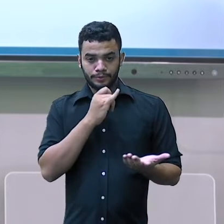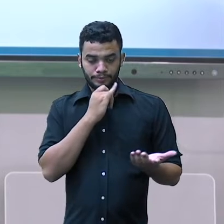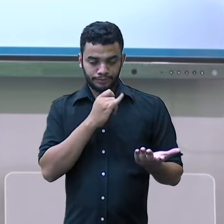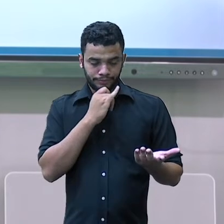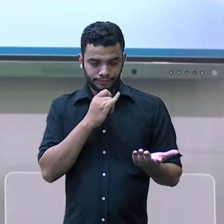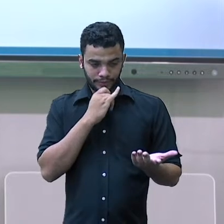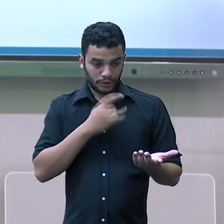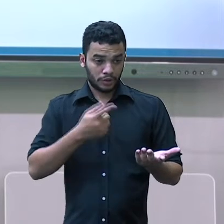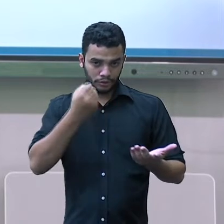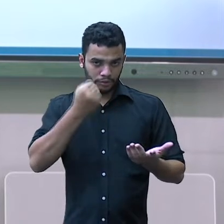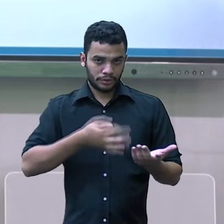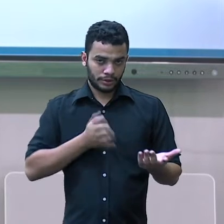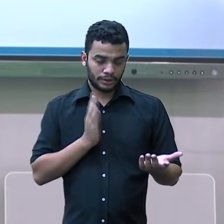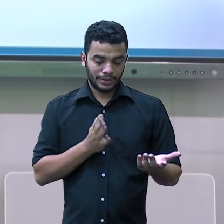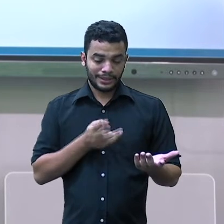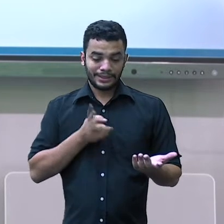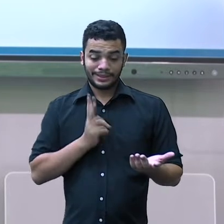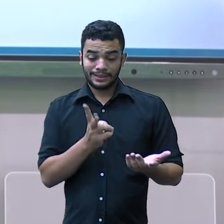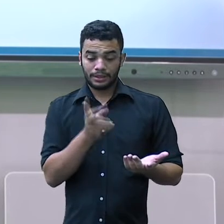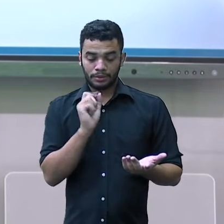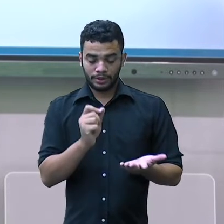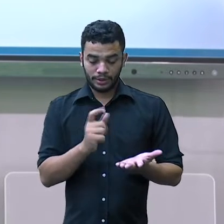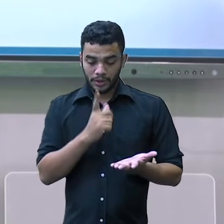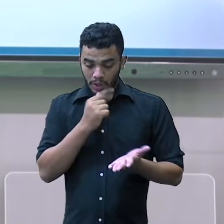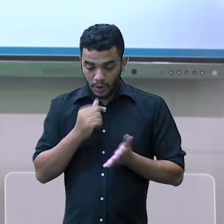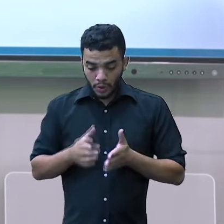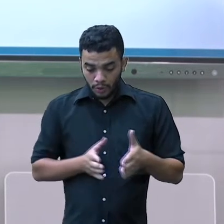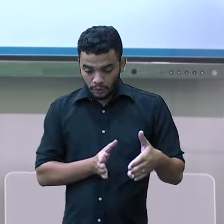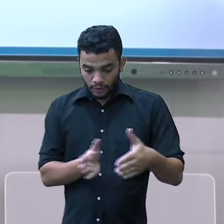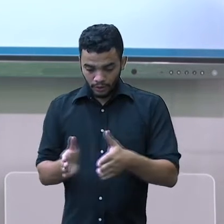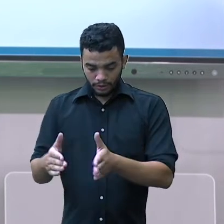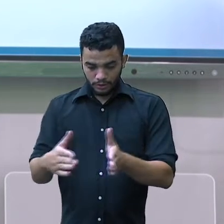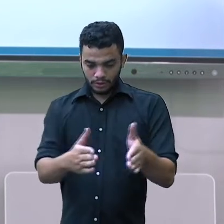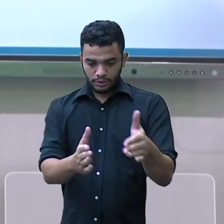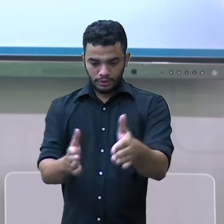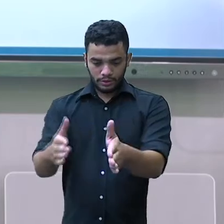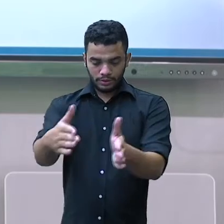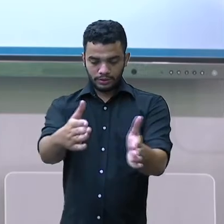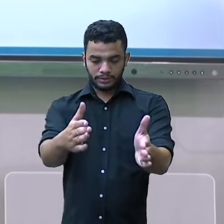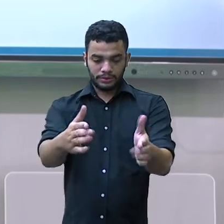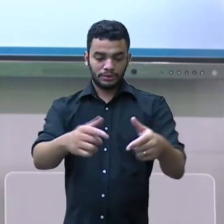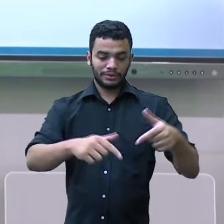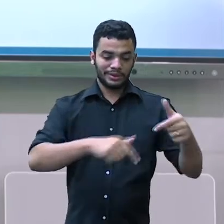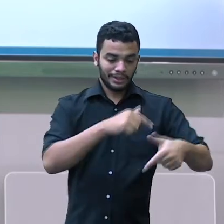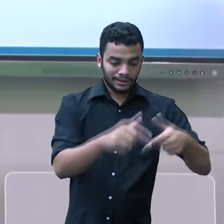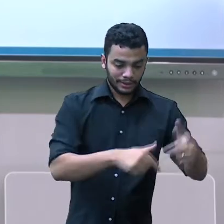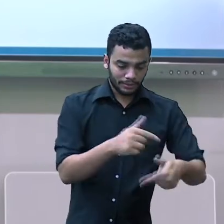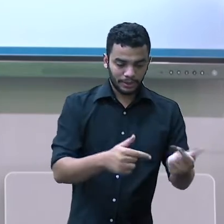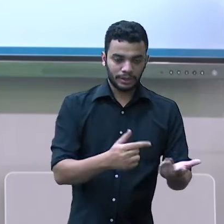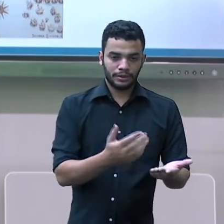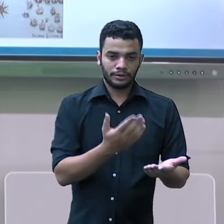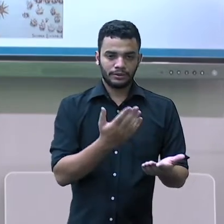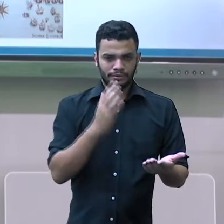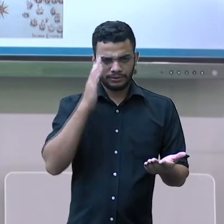rio, né, que provém ali grande parte do sustento desta população.